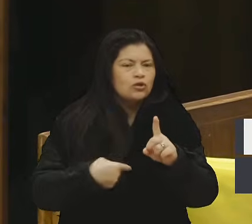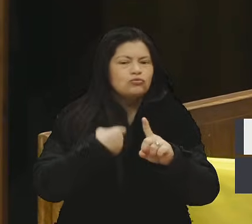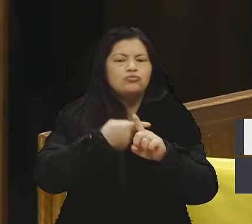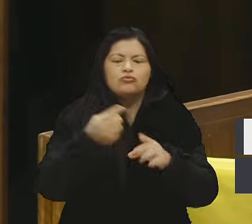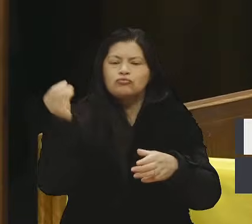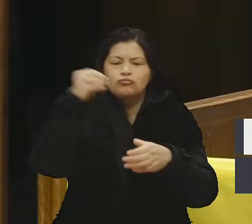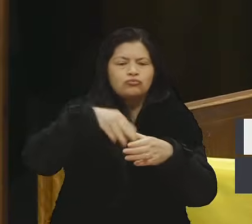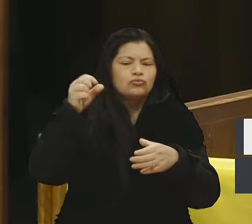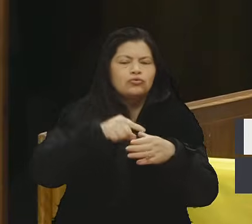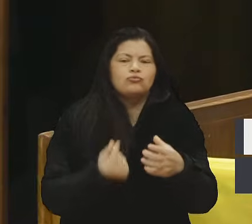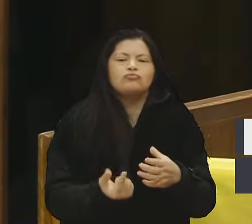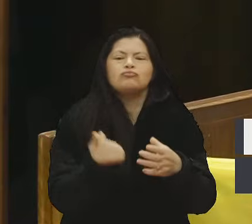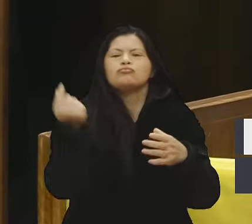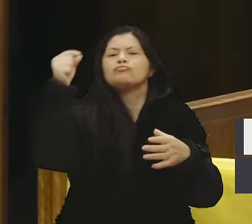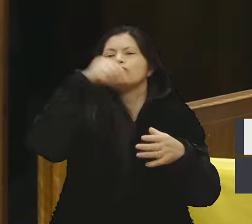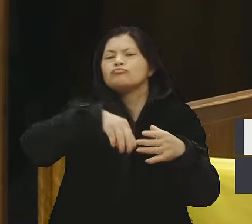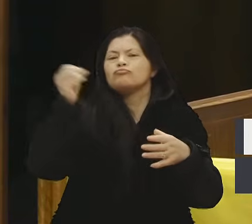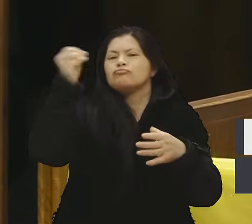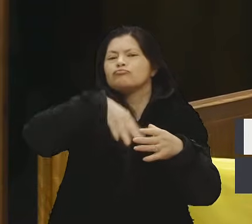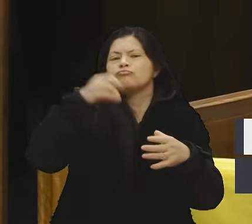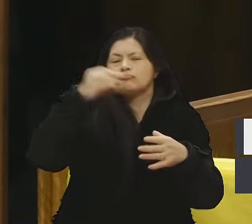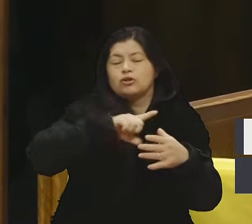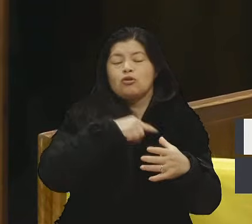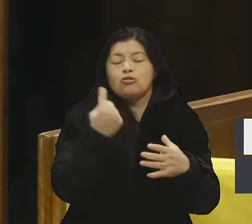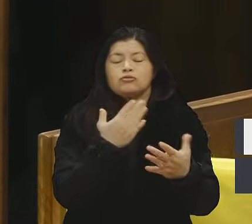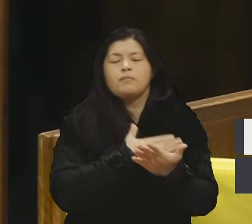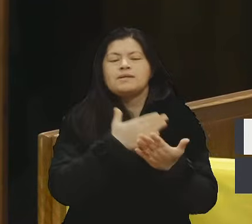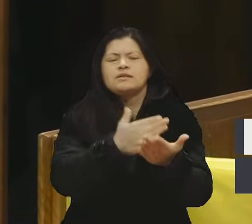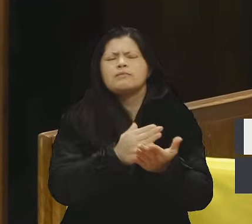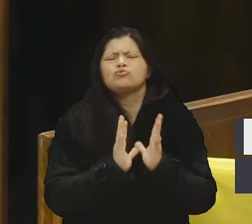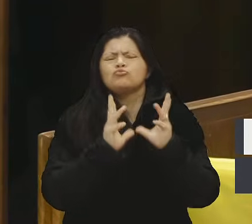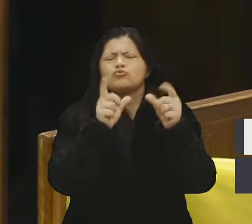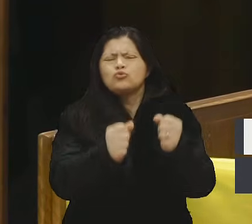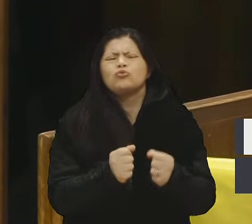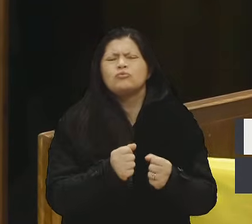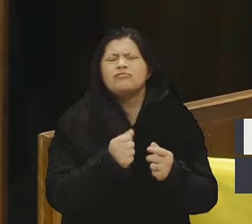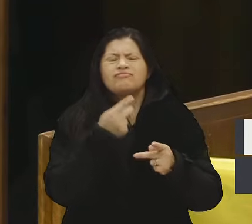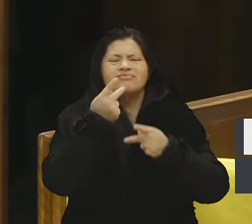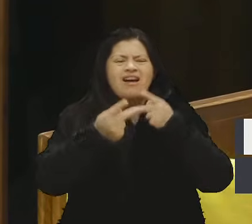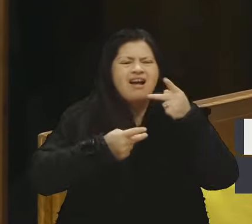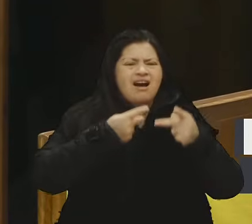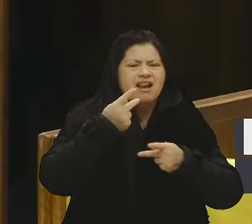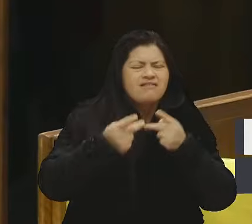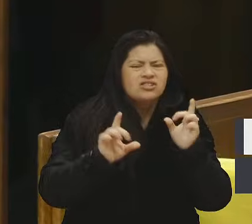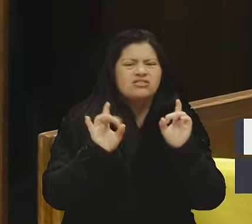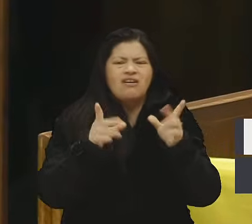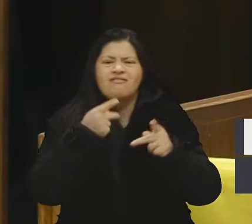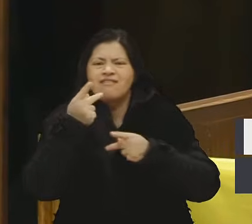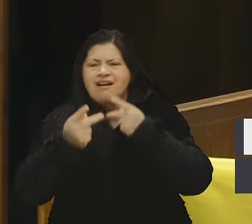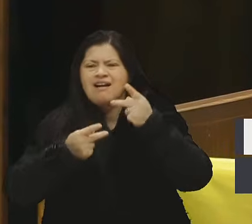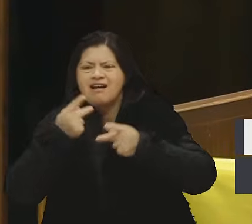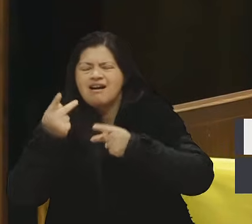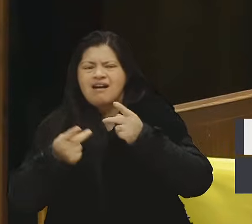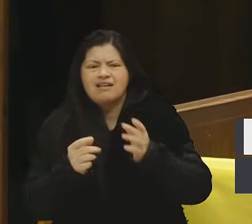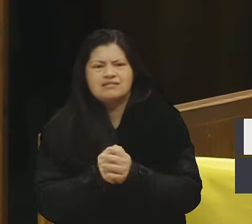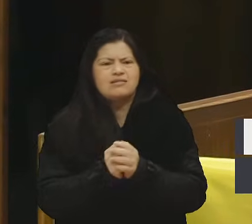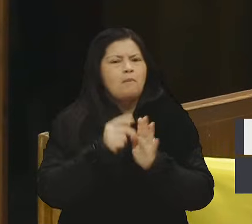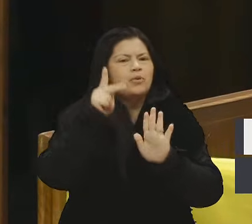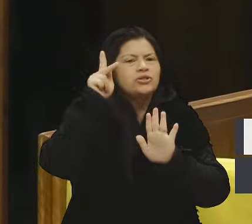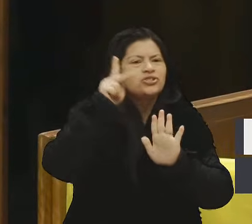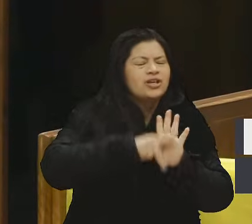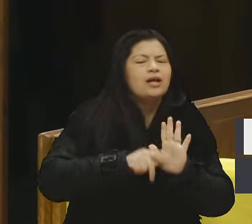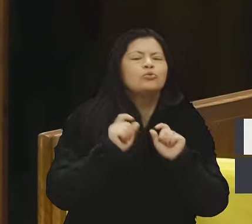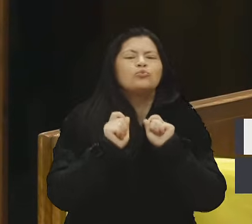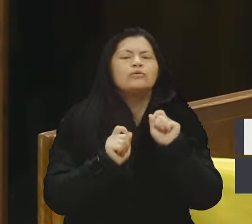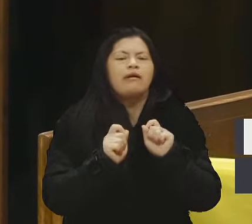financeiros ali. Então, a gente começa a ver que é tudo uma grande falácia, que é um projeto que